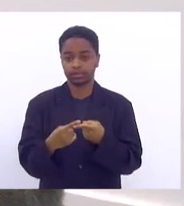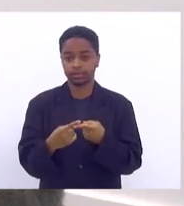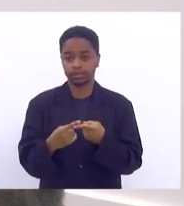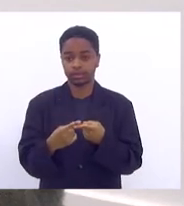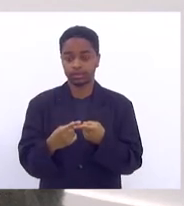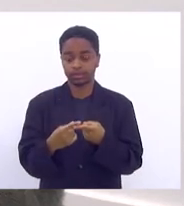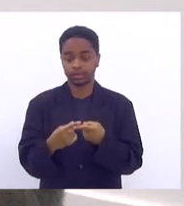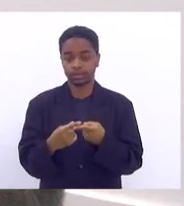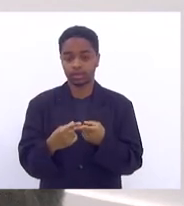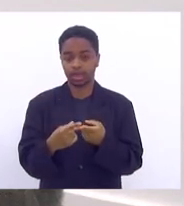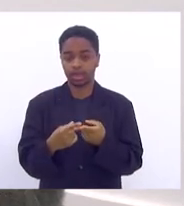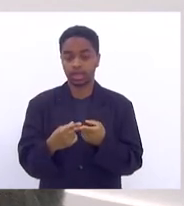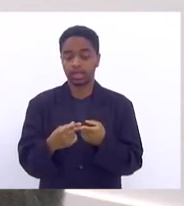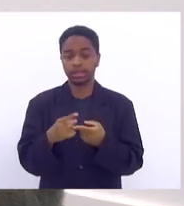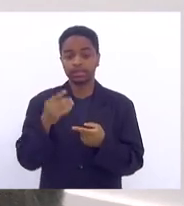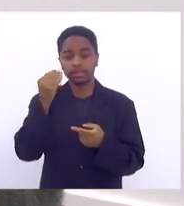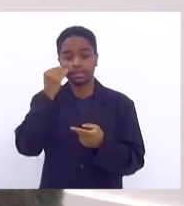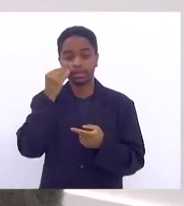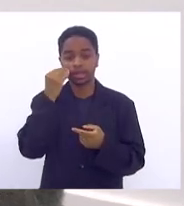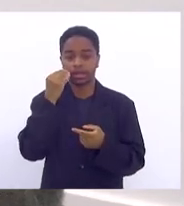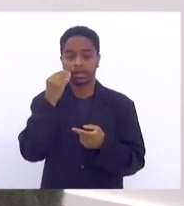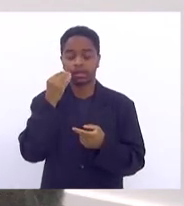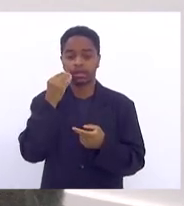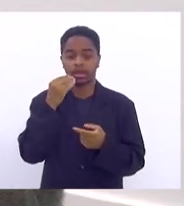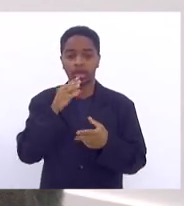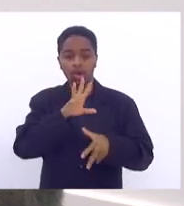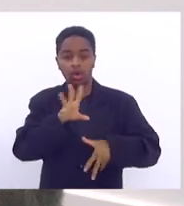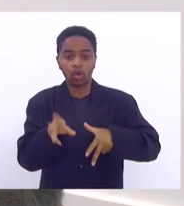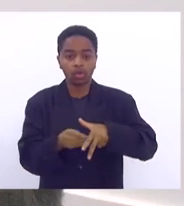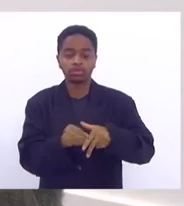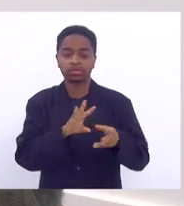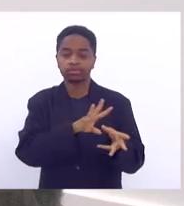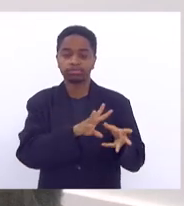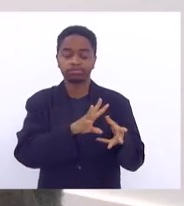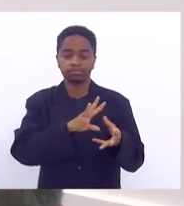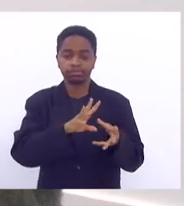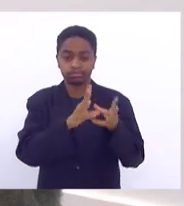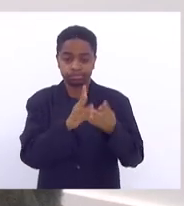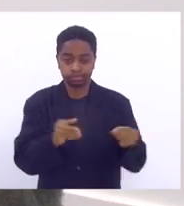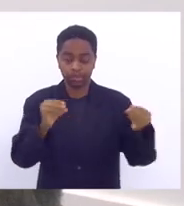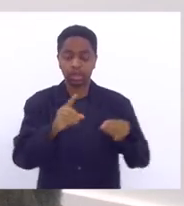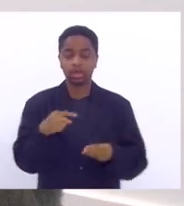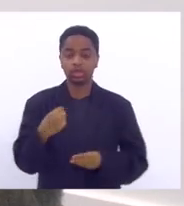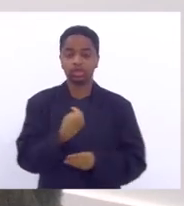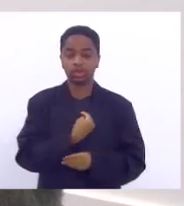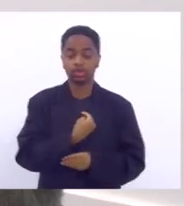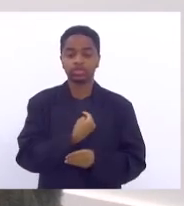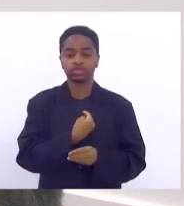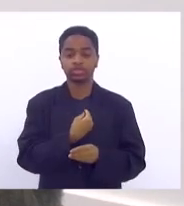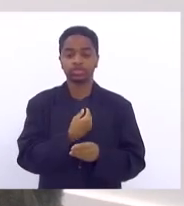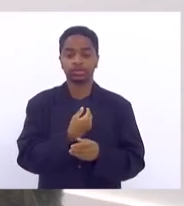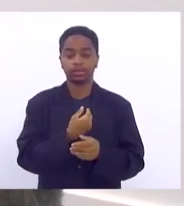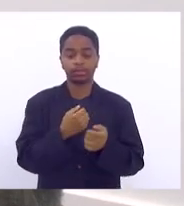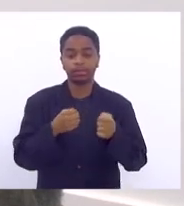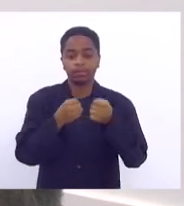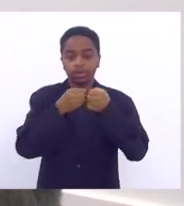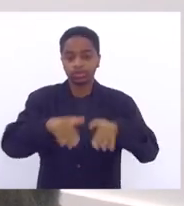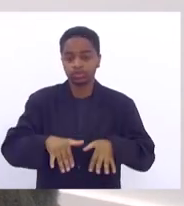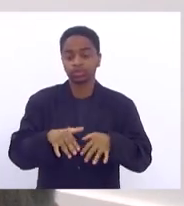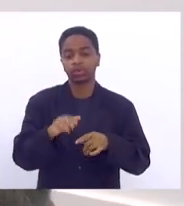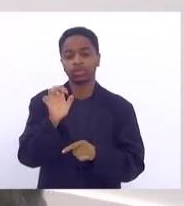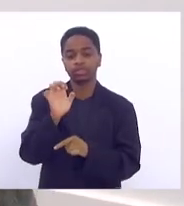pretexto de se combater a corrupção se corr de direito NS se